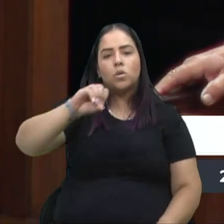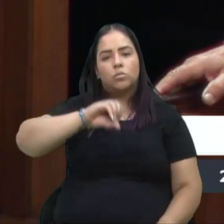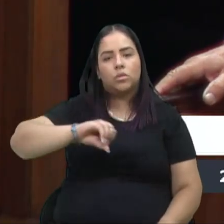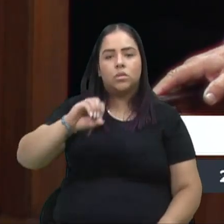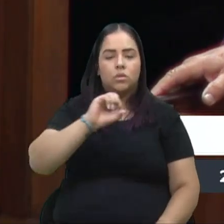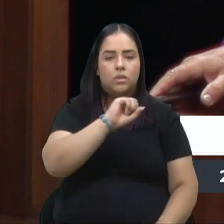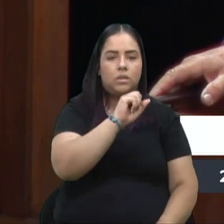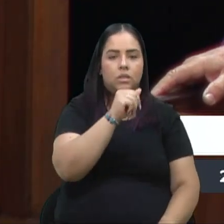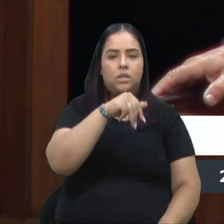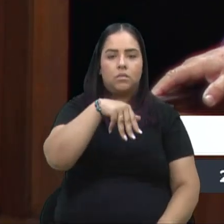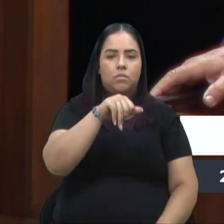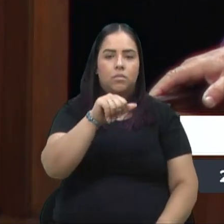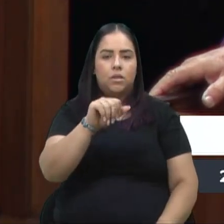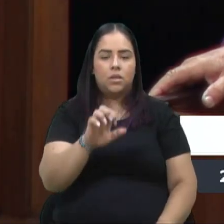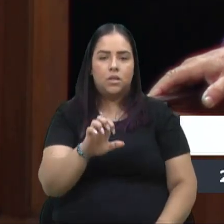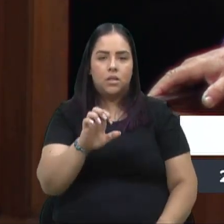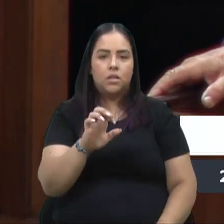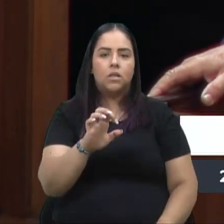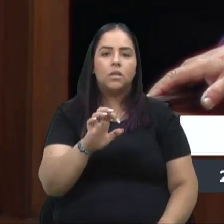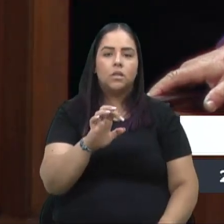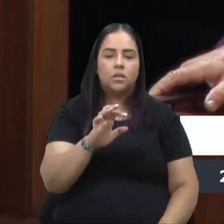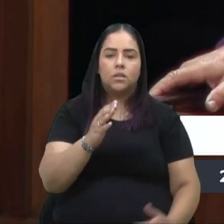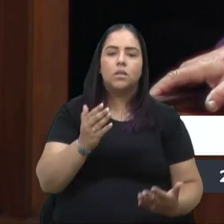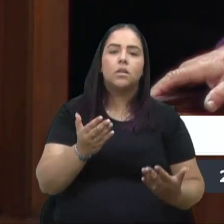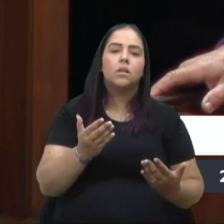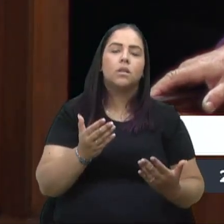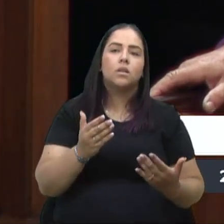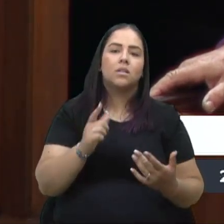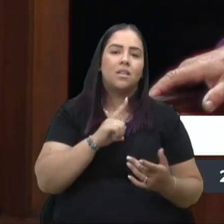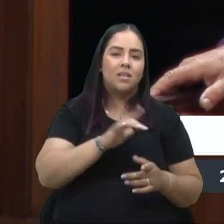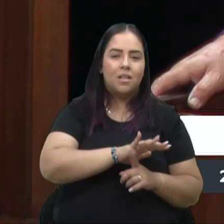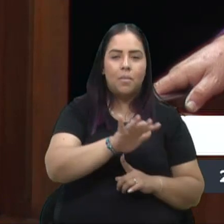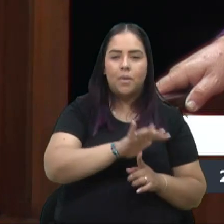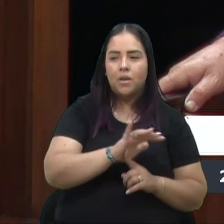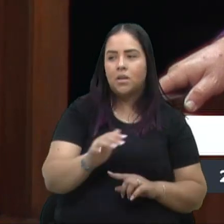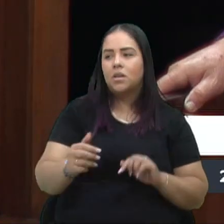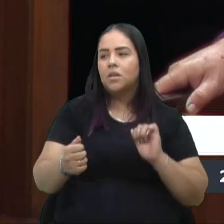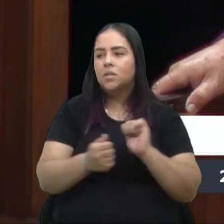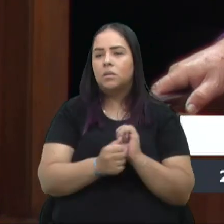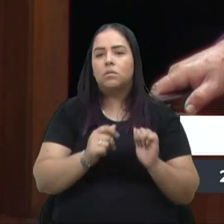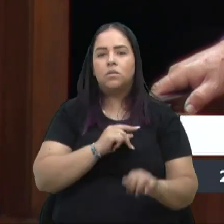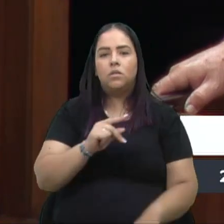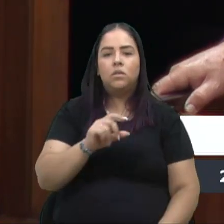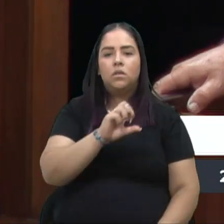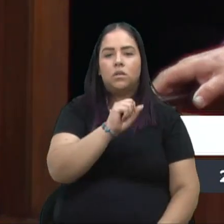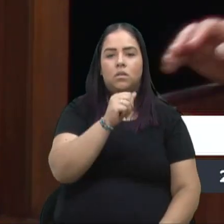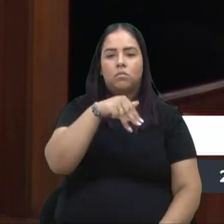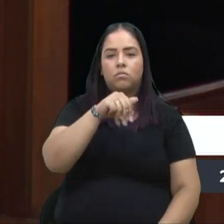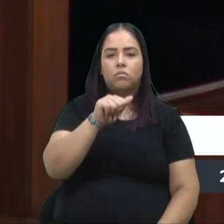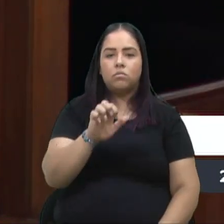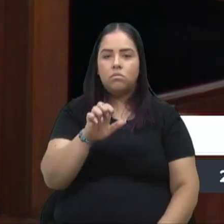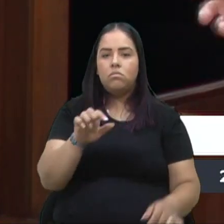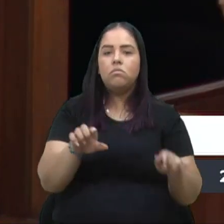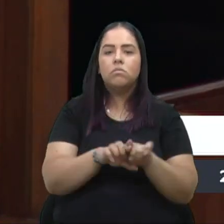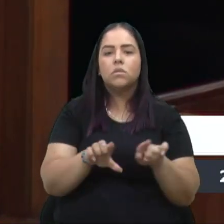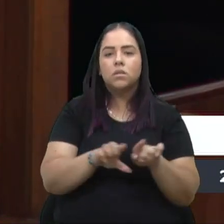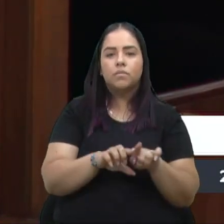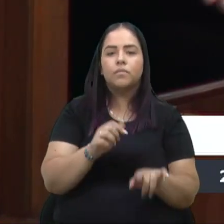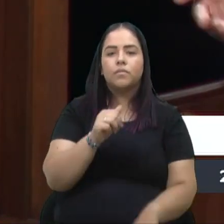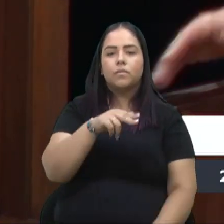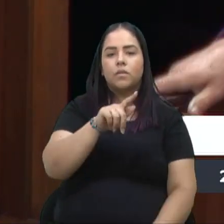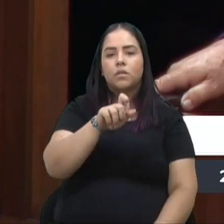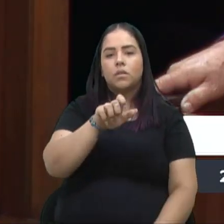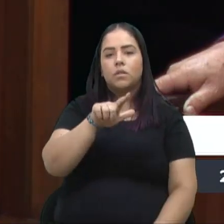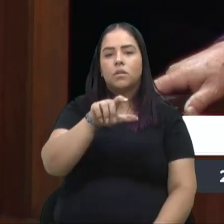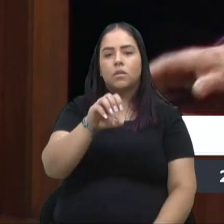Samae interligando poder público e as demandas junto ao presidente do Samae mas o Ângelo deixa acompanhamento